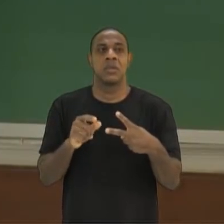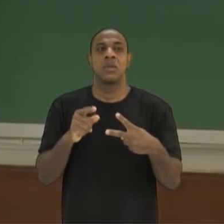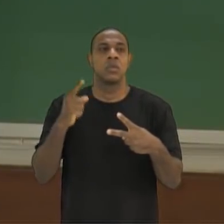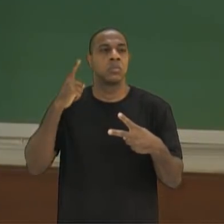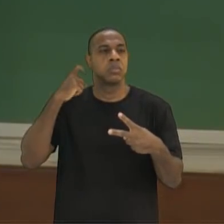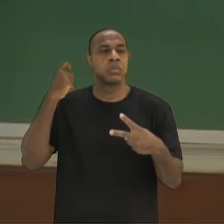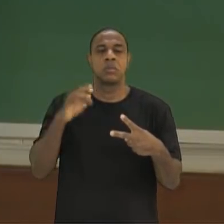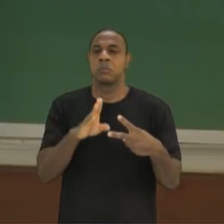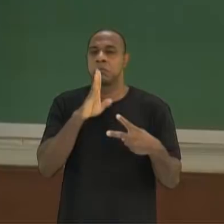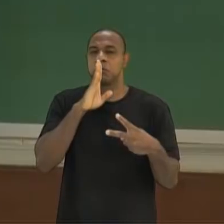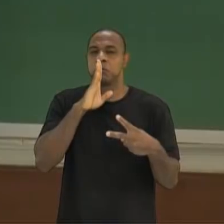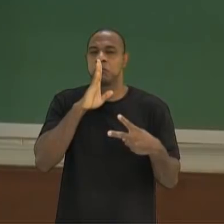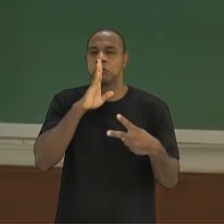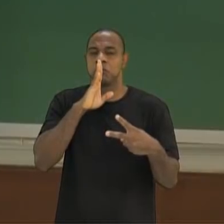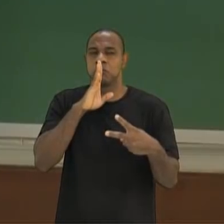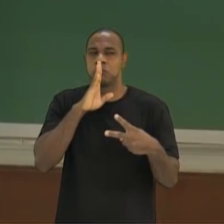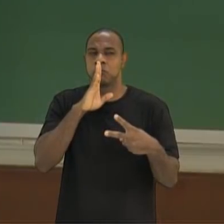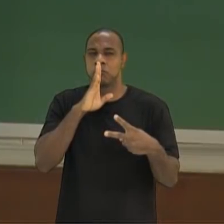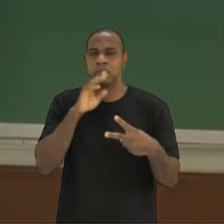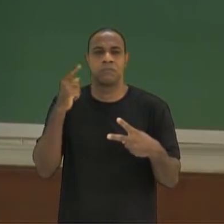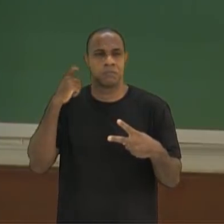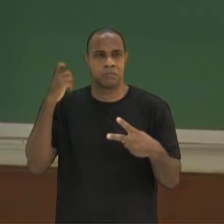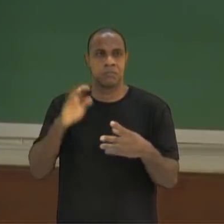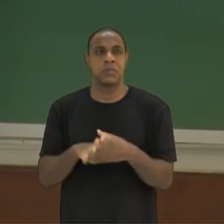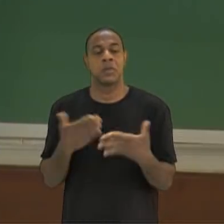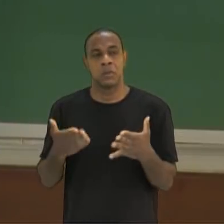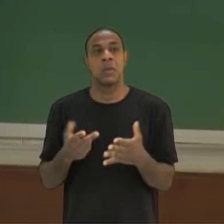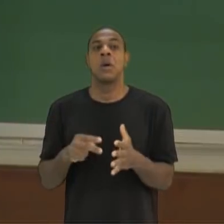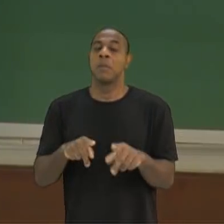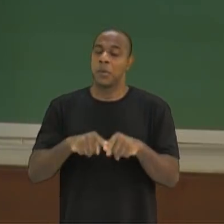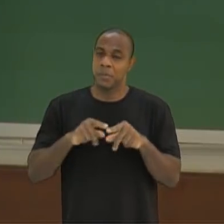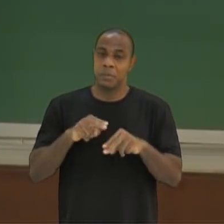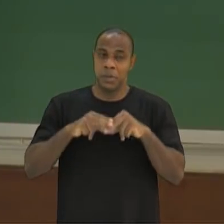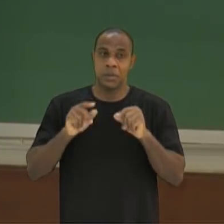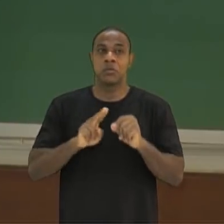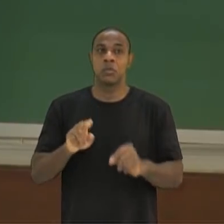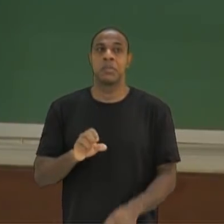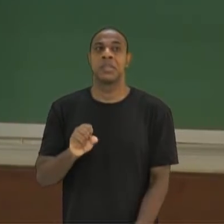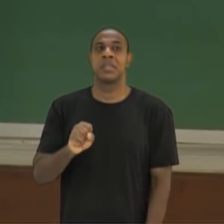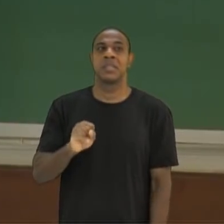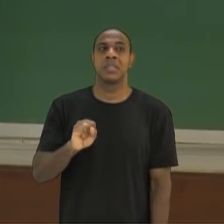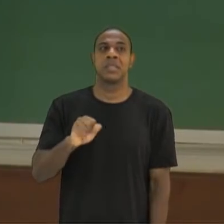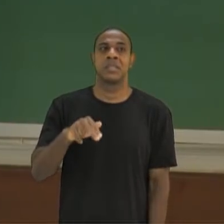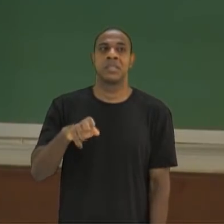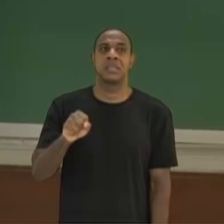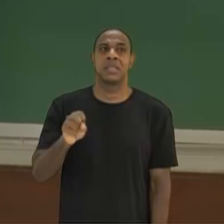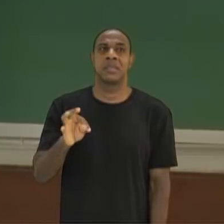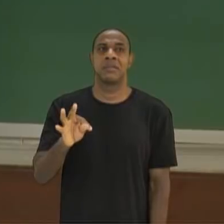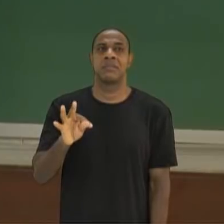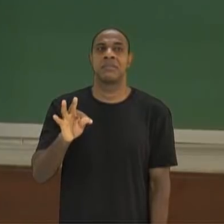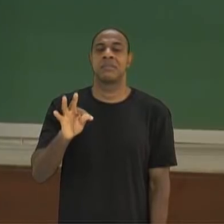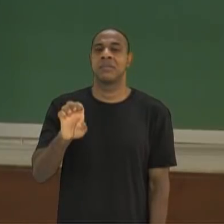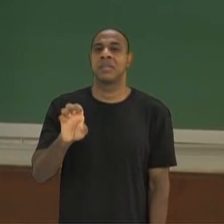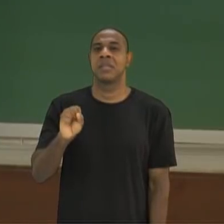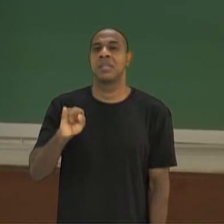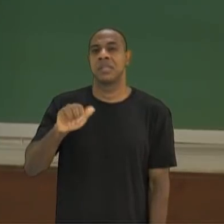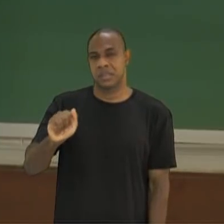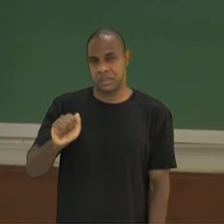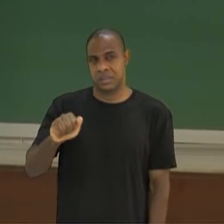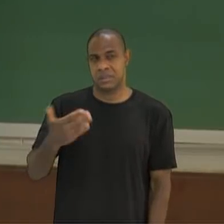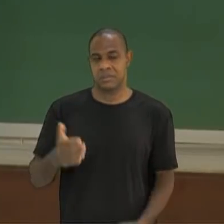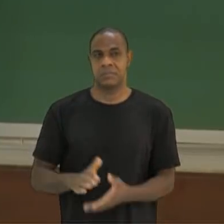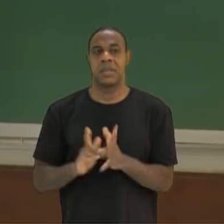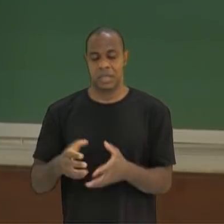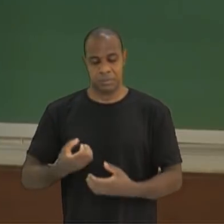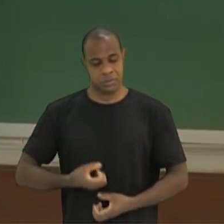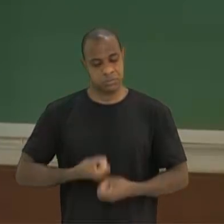nós chamamos de sinestesia, quando provoca aí um dos 5 sentidos no leitor, né, determinada palavra, frase ou